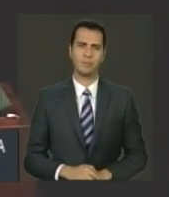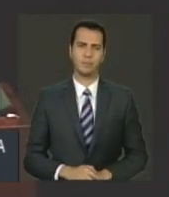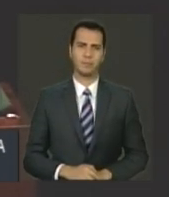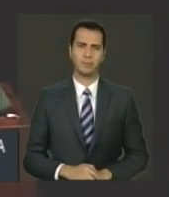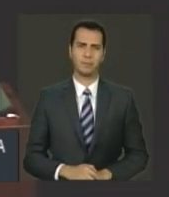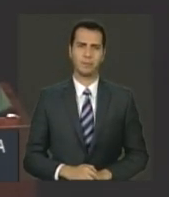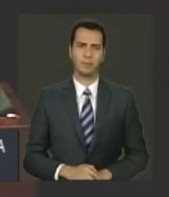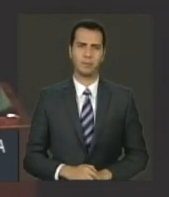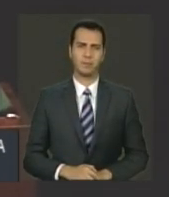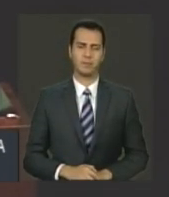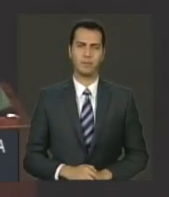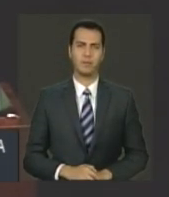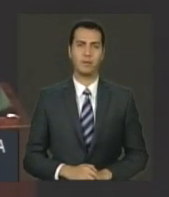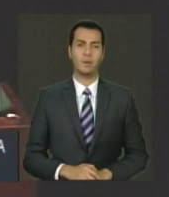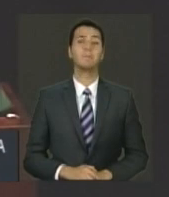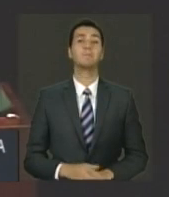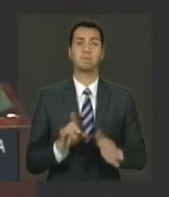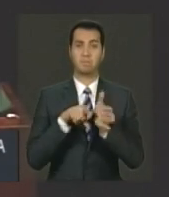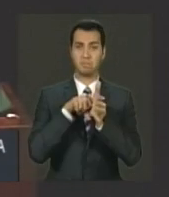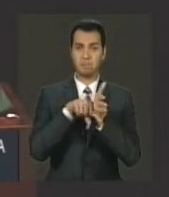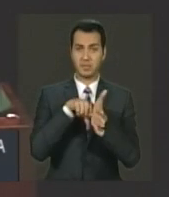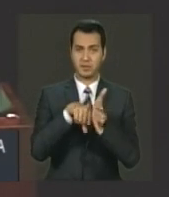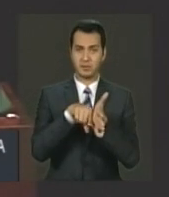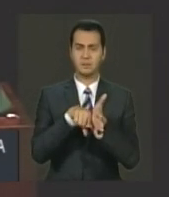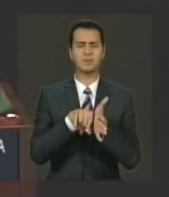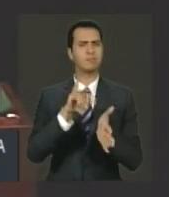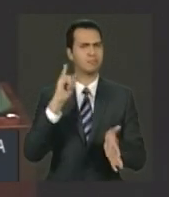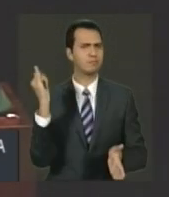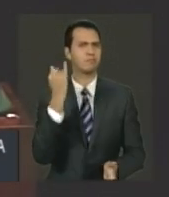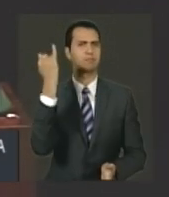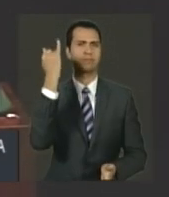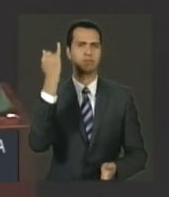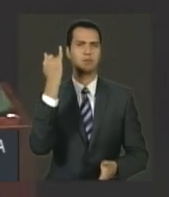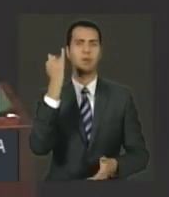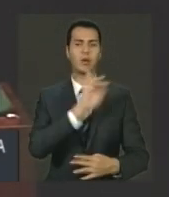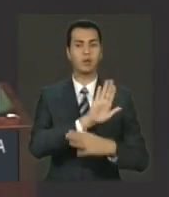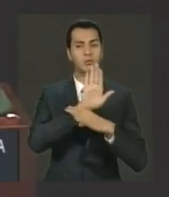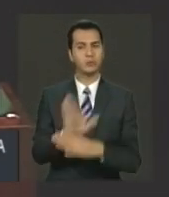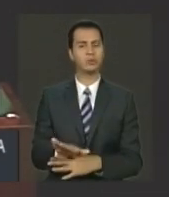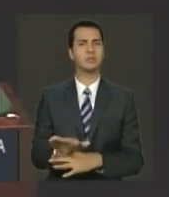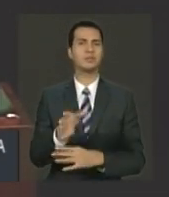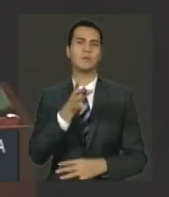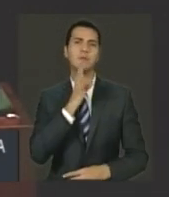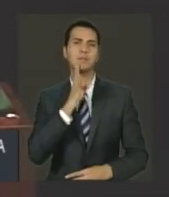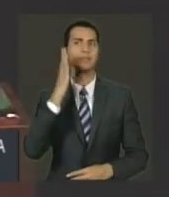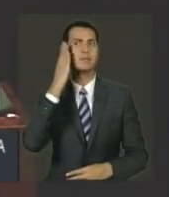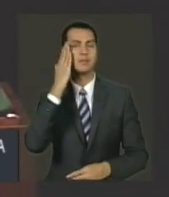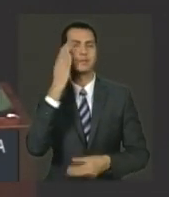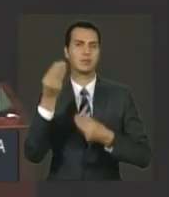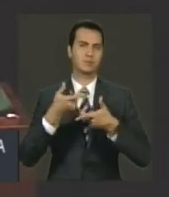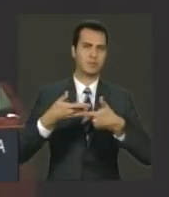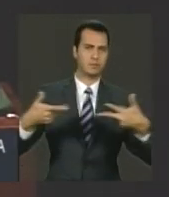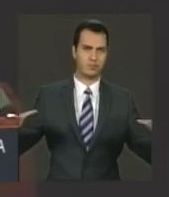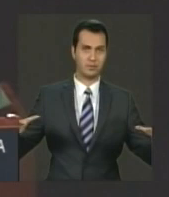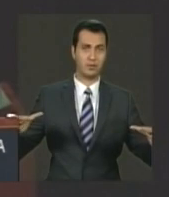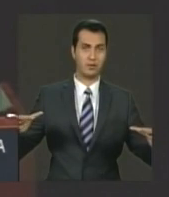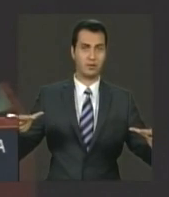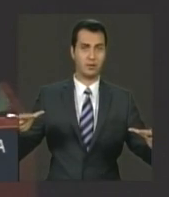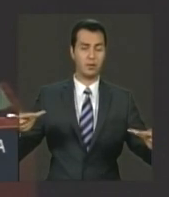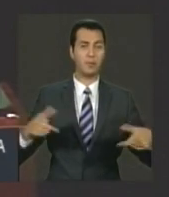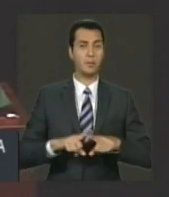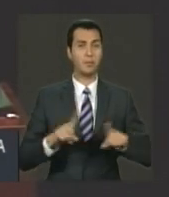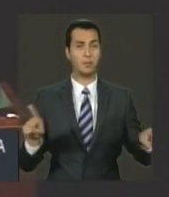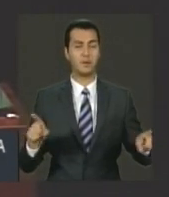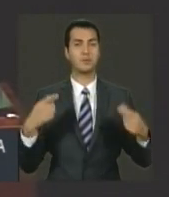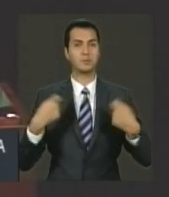A pesquisa é o alicerce que permite construir o conhecimento. Porém, a excelência na assistência deve